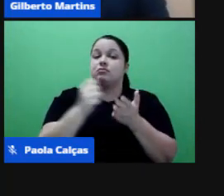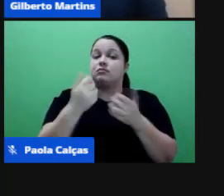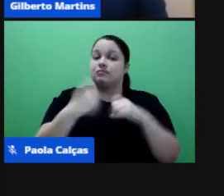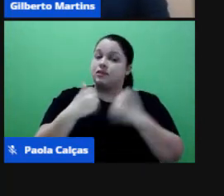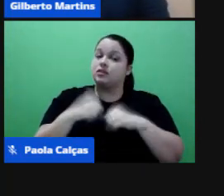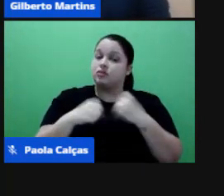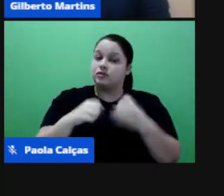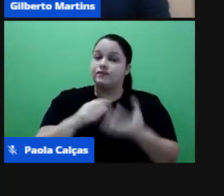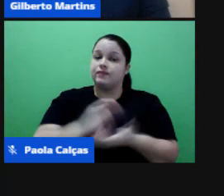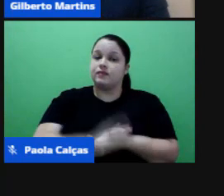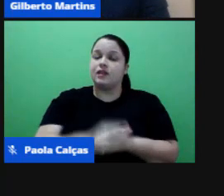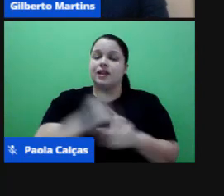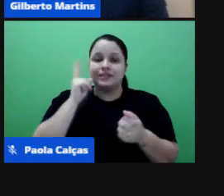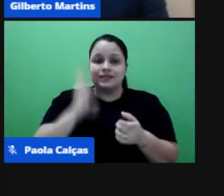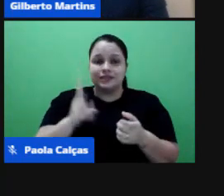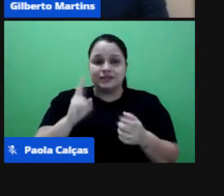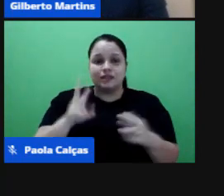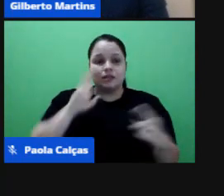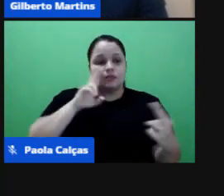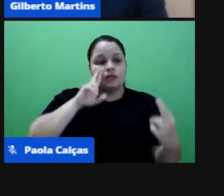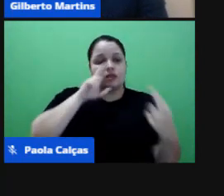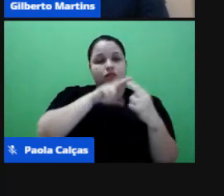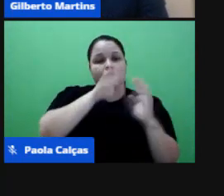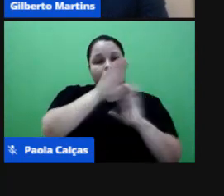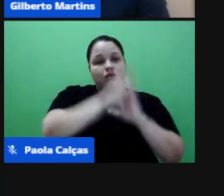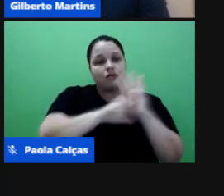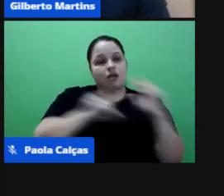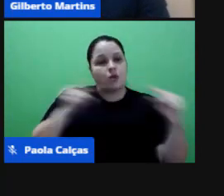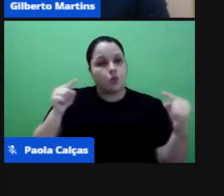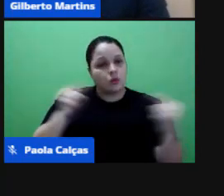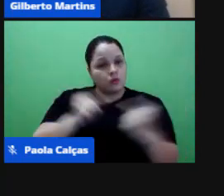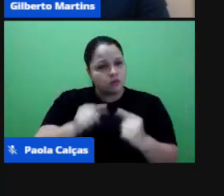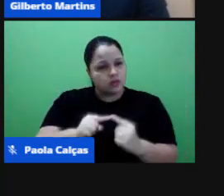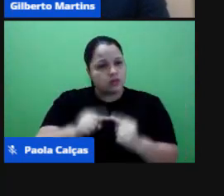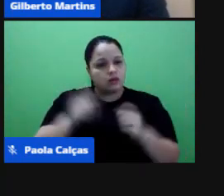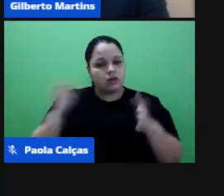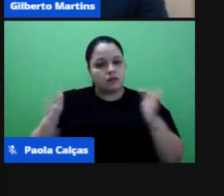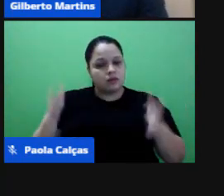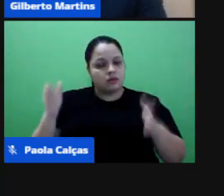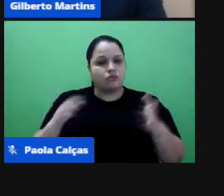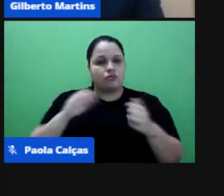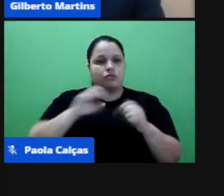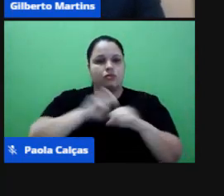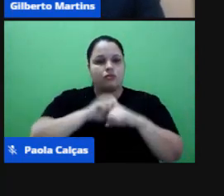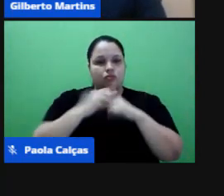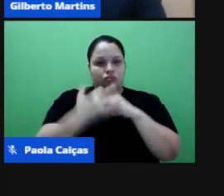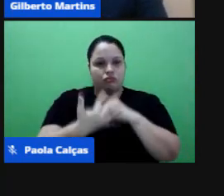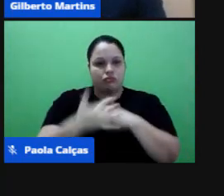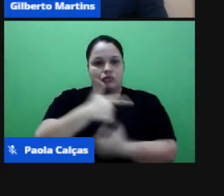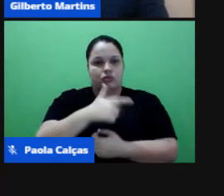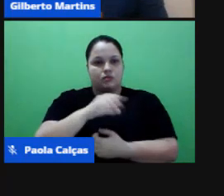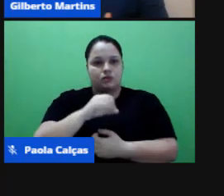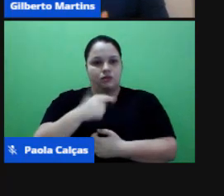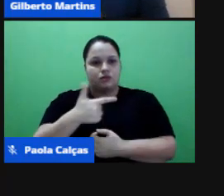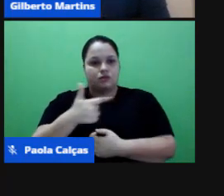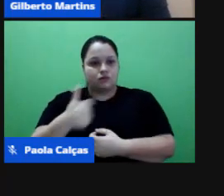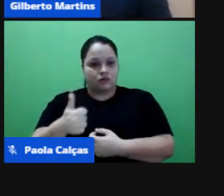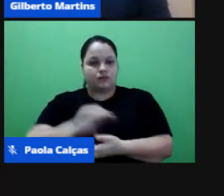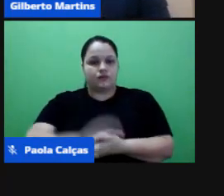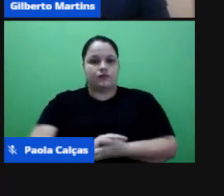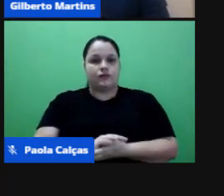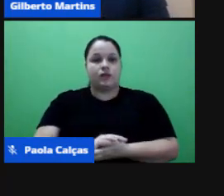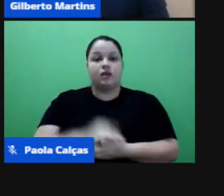referencial curricular circunstancial de 2021. O segundo item, para se efetivar